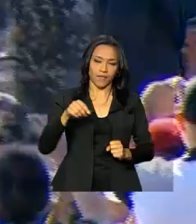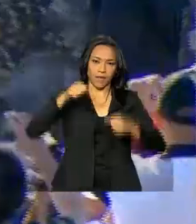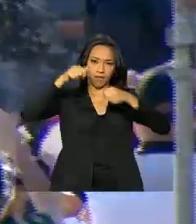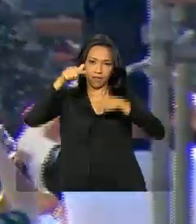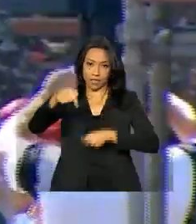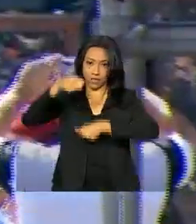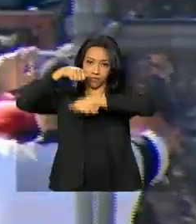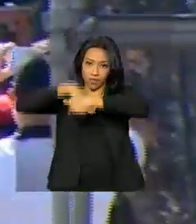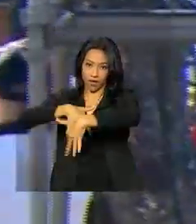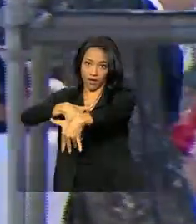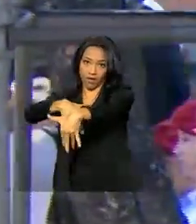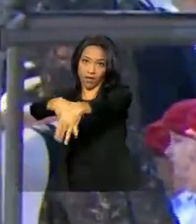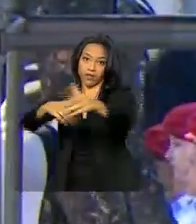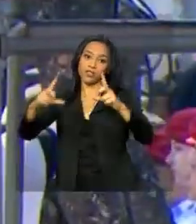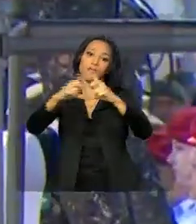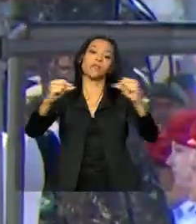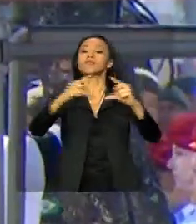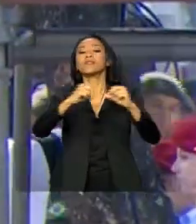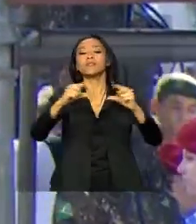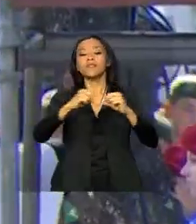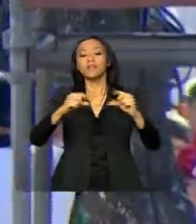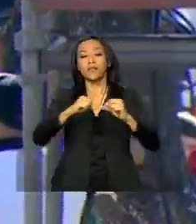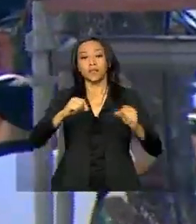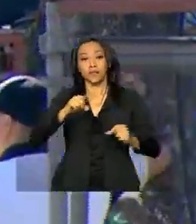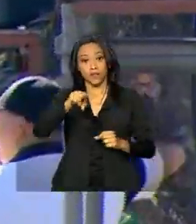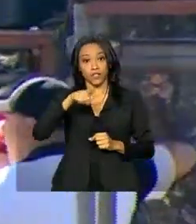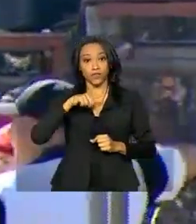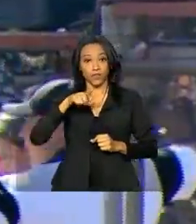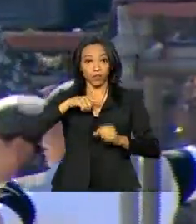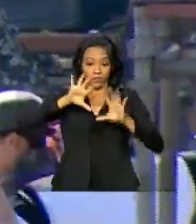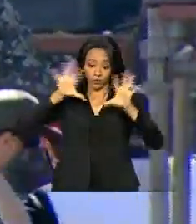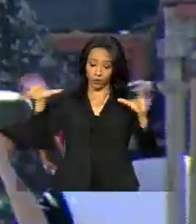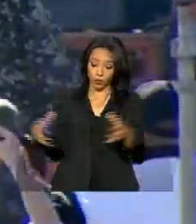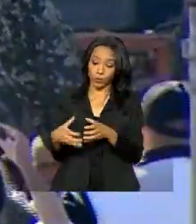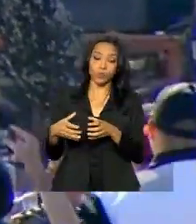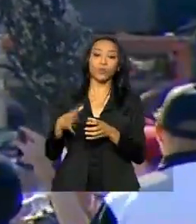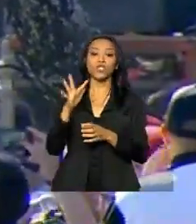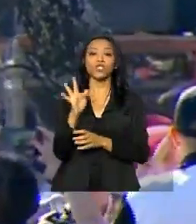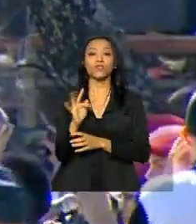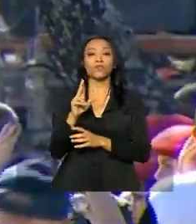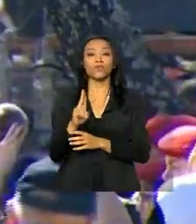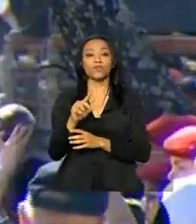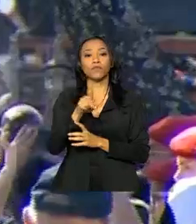ali os veteranos do Corpo de Fuzileiros Navais ali desfilando também,